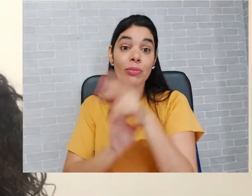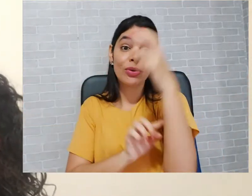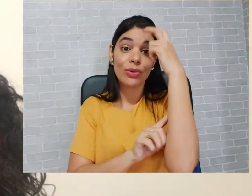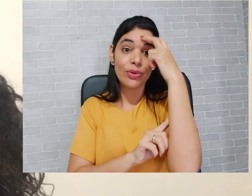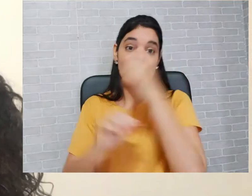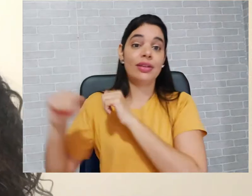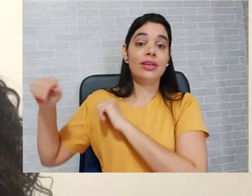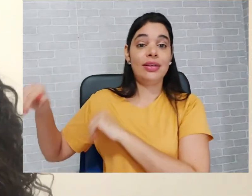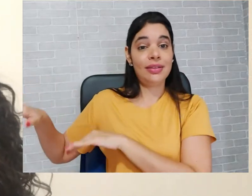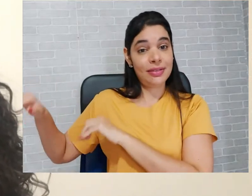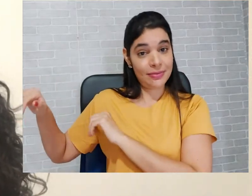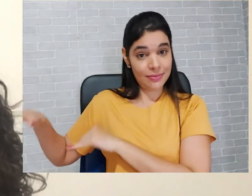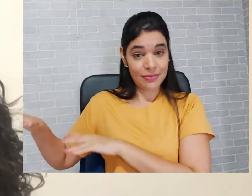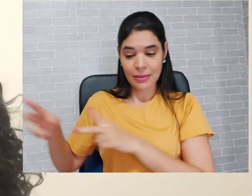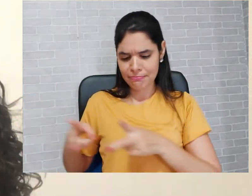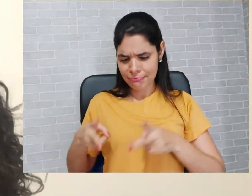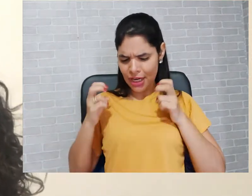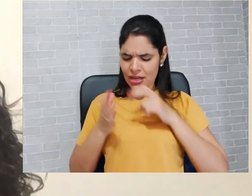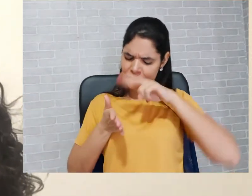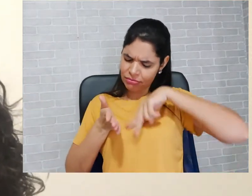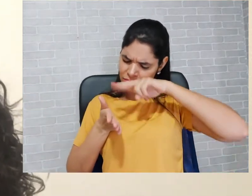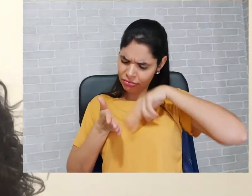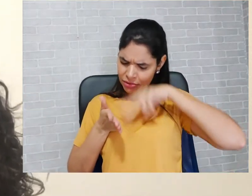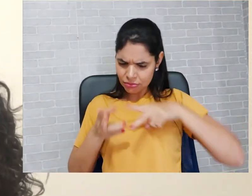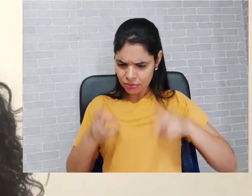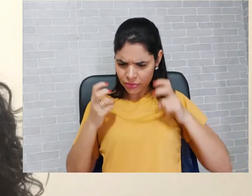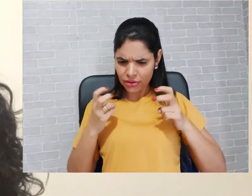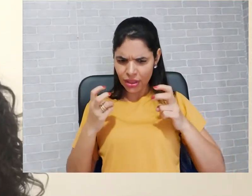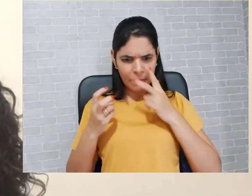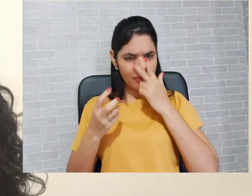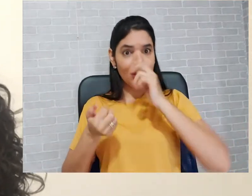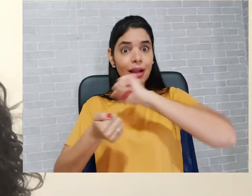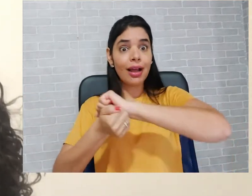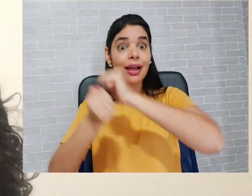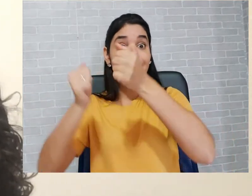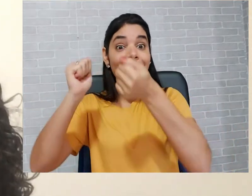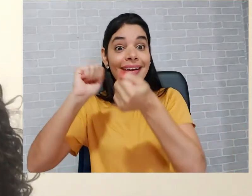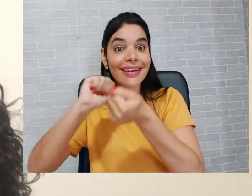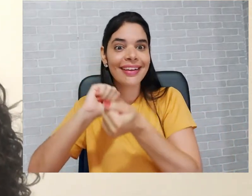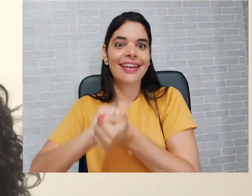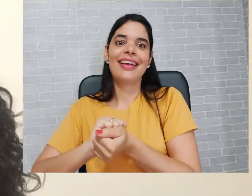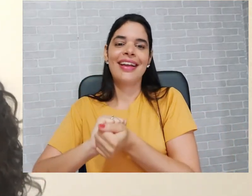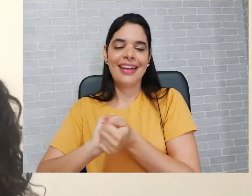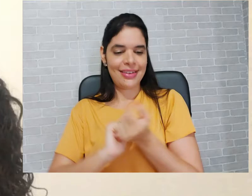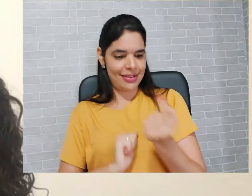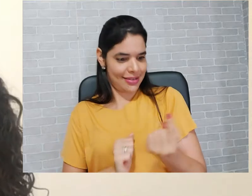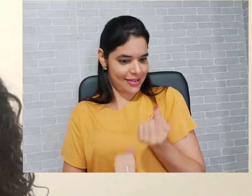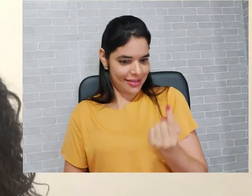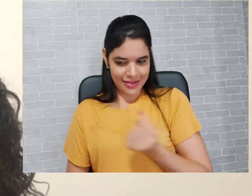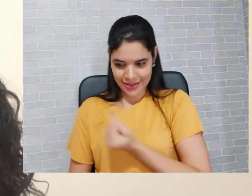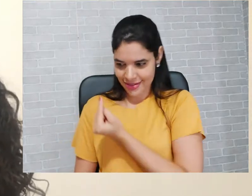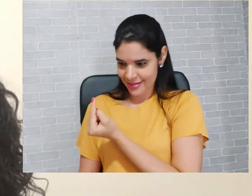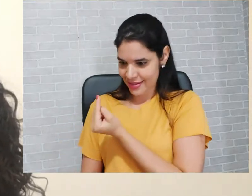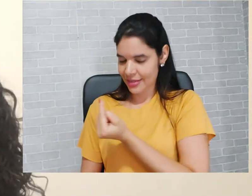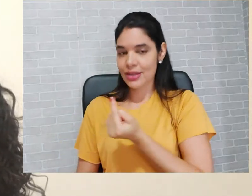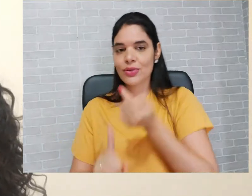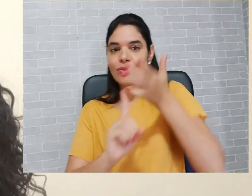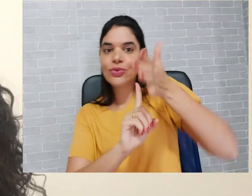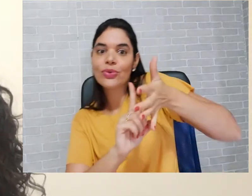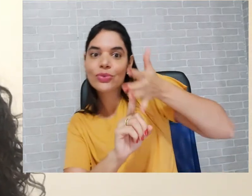Francesa. E percebemos assim que o fabulista imitador, ele tem a intenção de individualizar